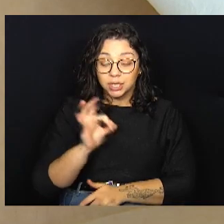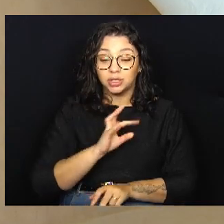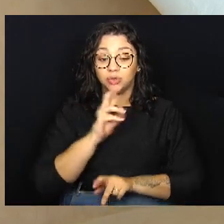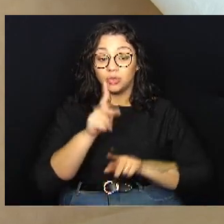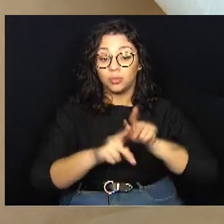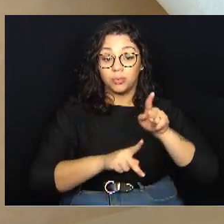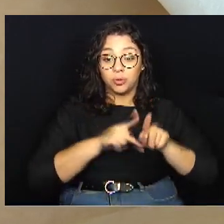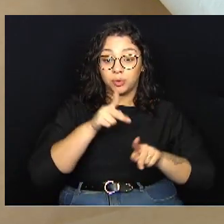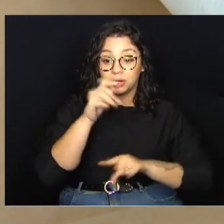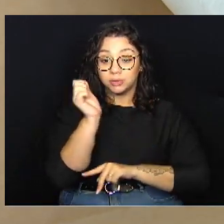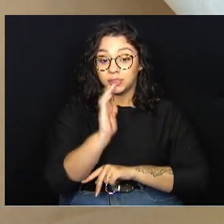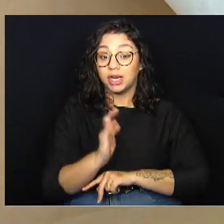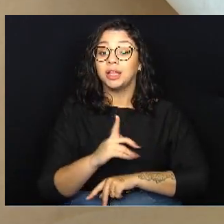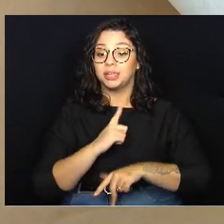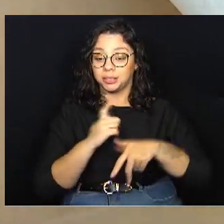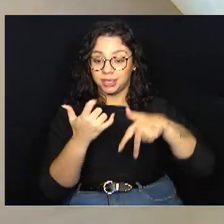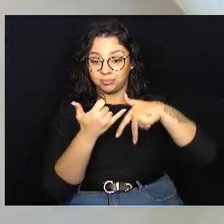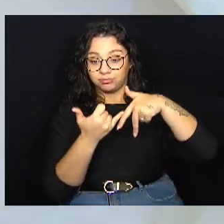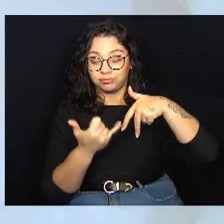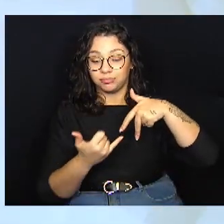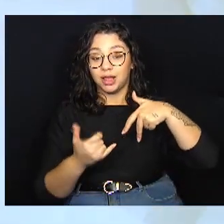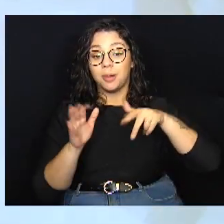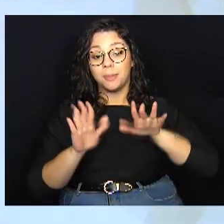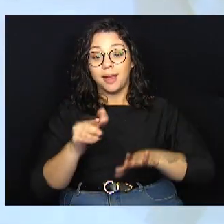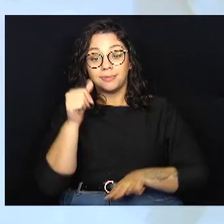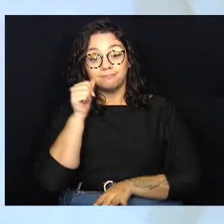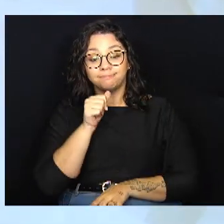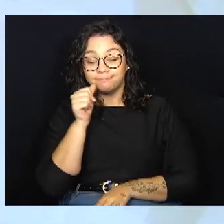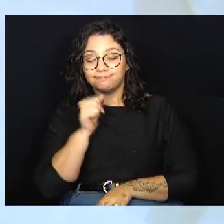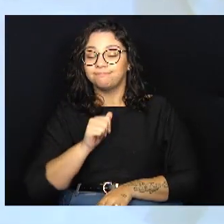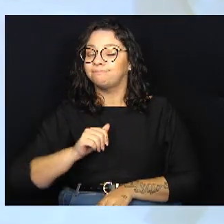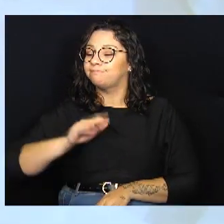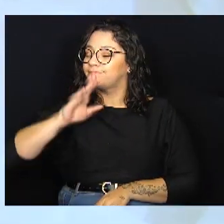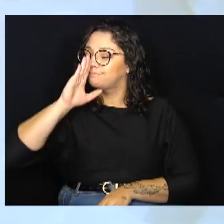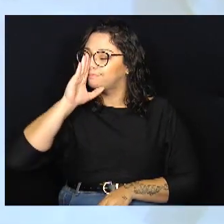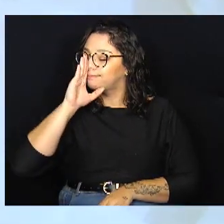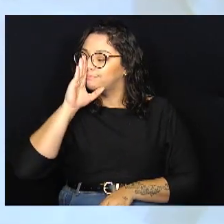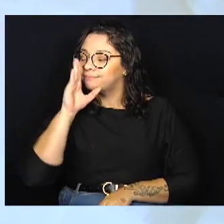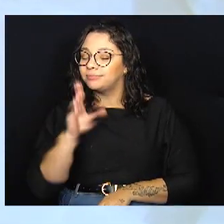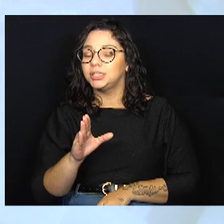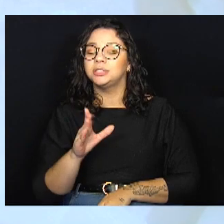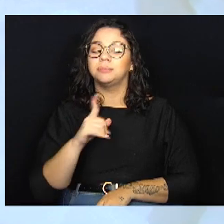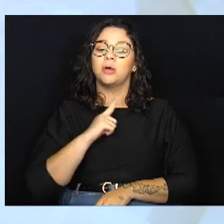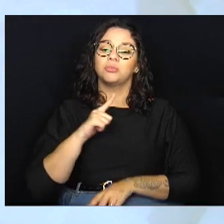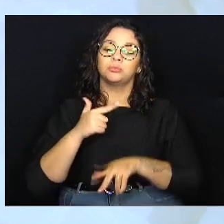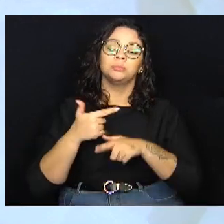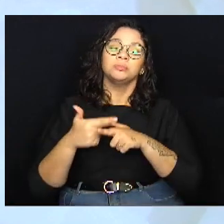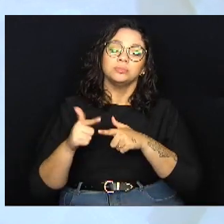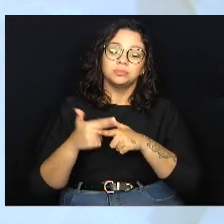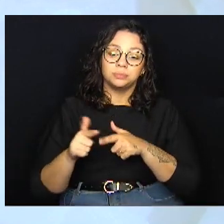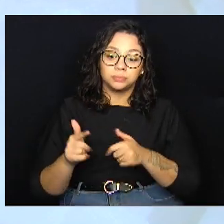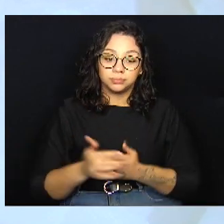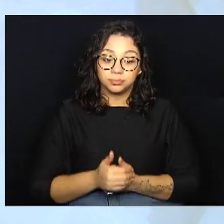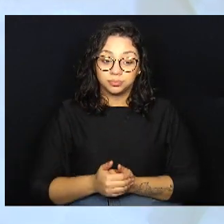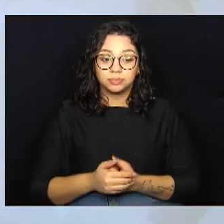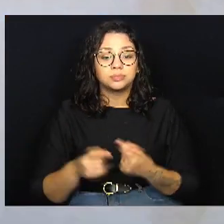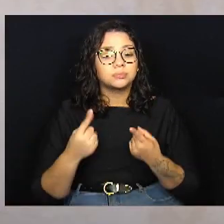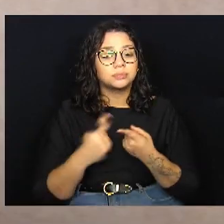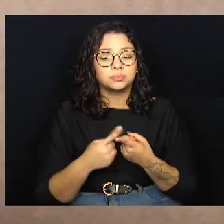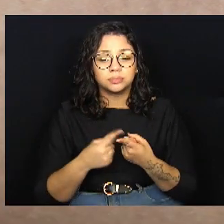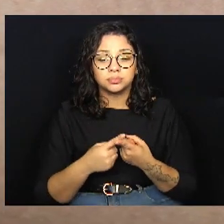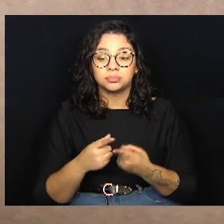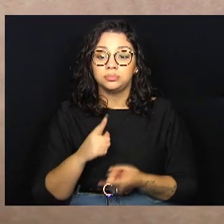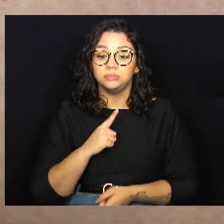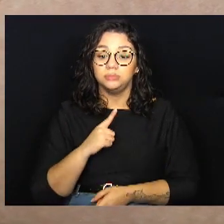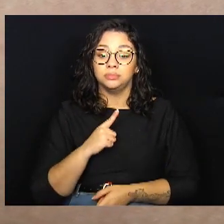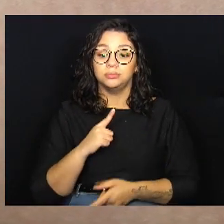da população brasileira tem varizes, mas o público feminino é o mais atingido pelo problema.